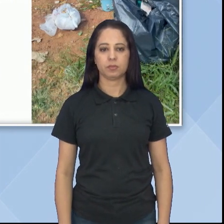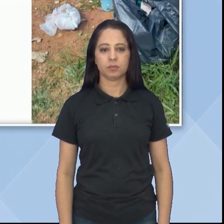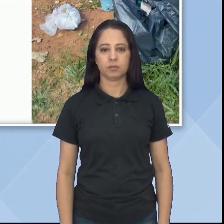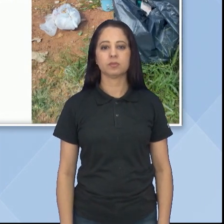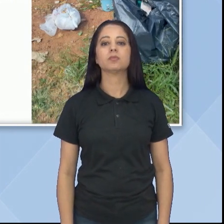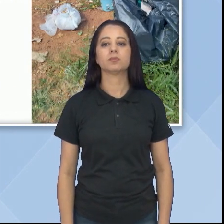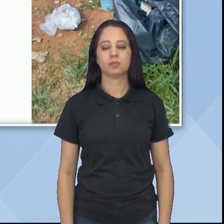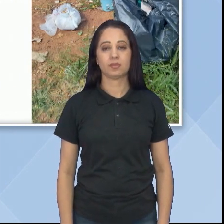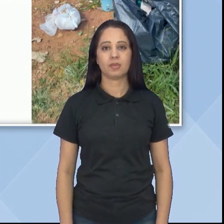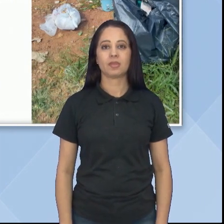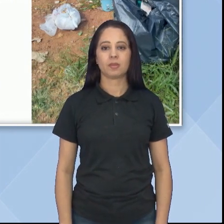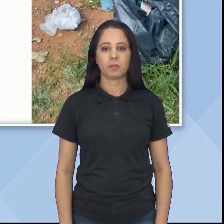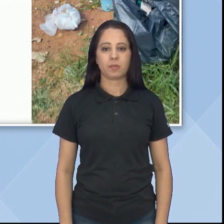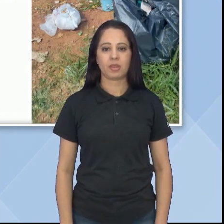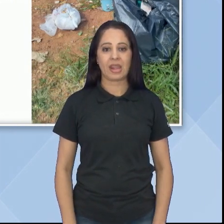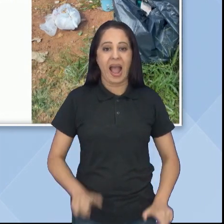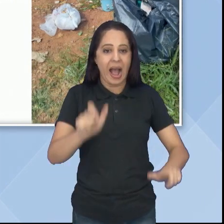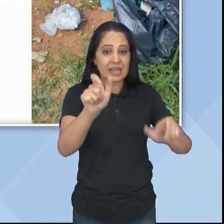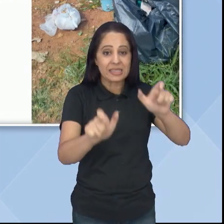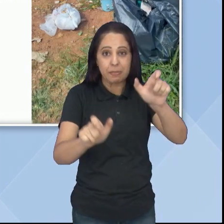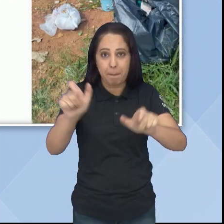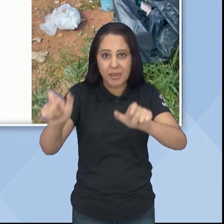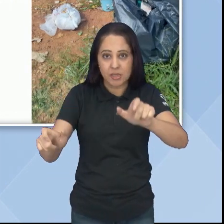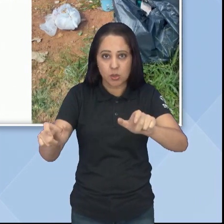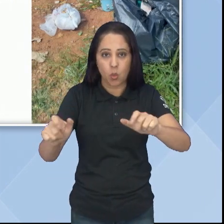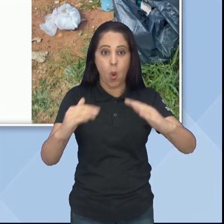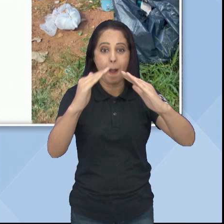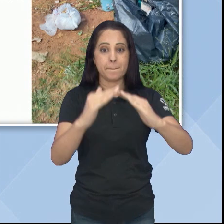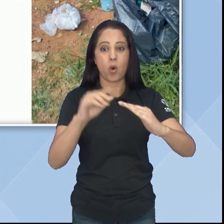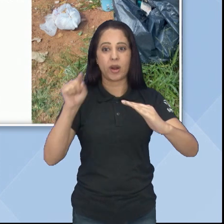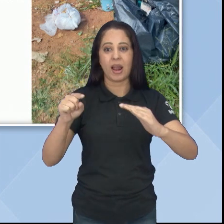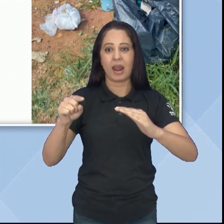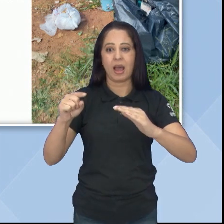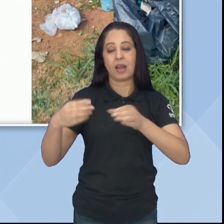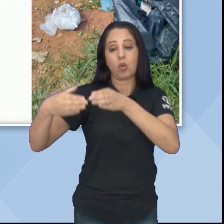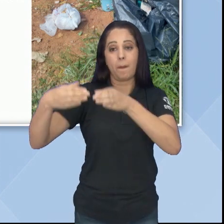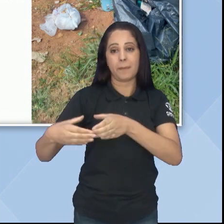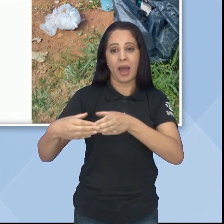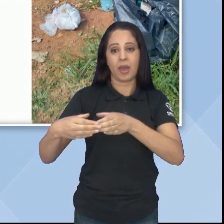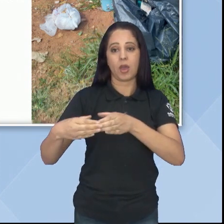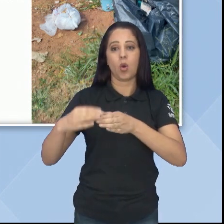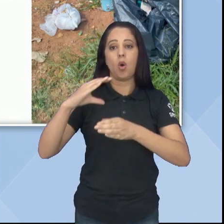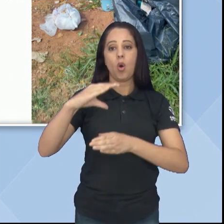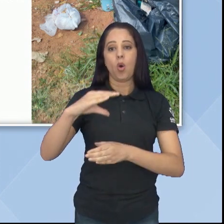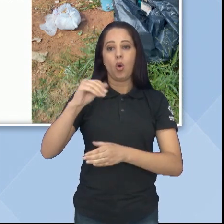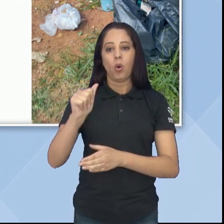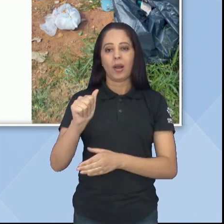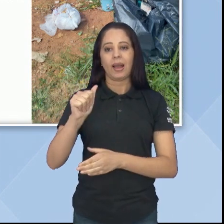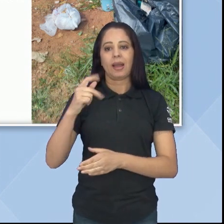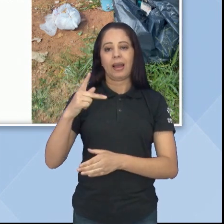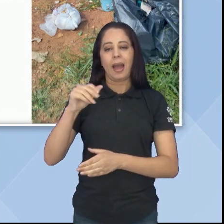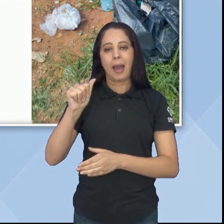A pedido dos moradores do Capão Grosso 1, estivemos lá no bairro e